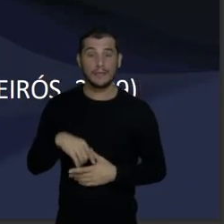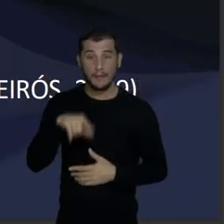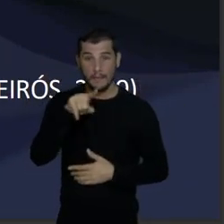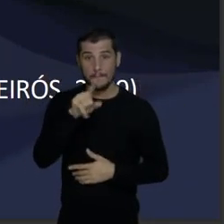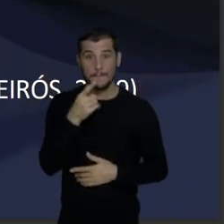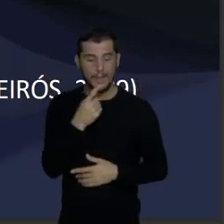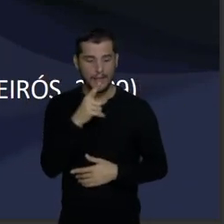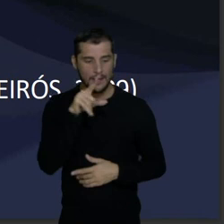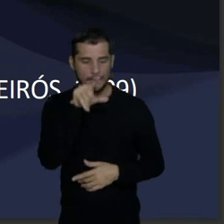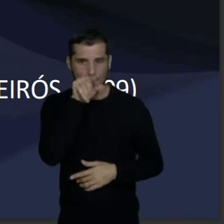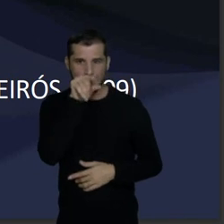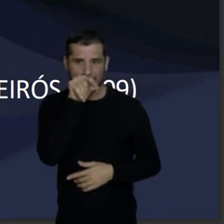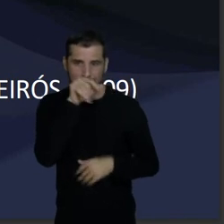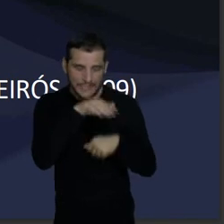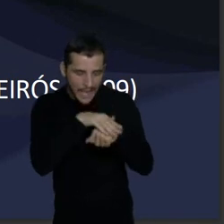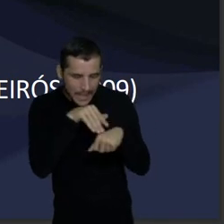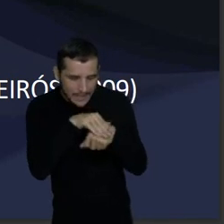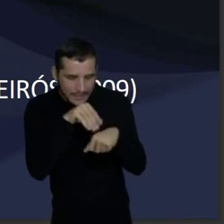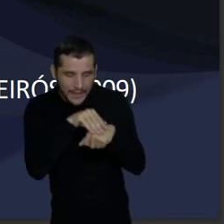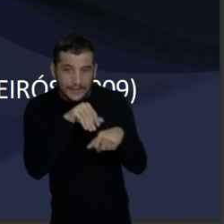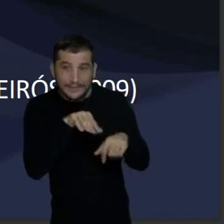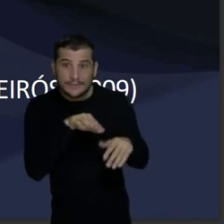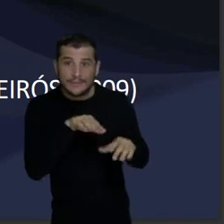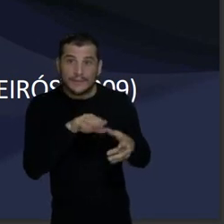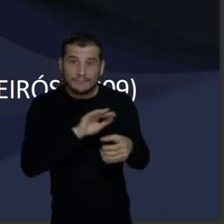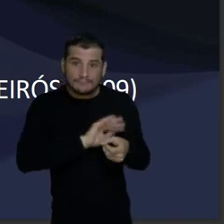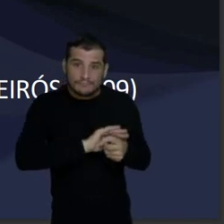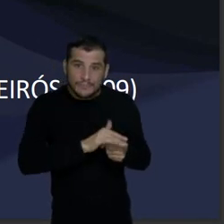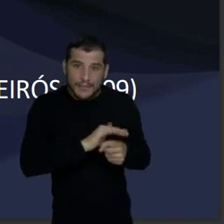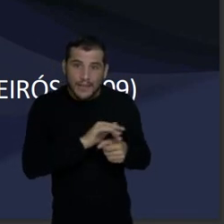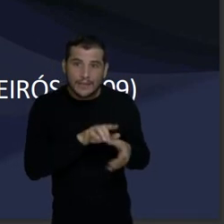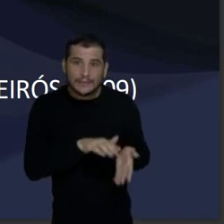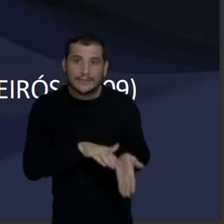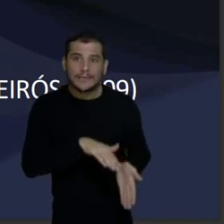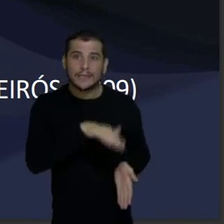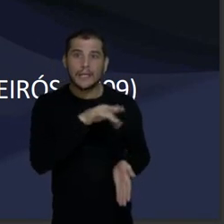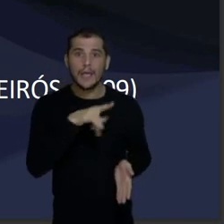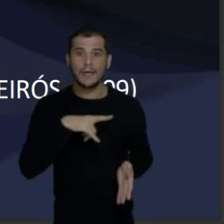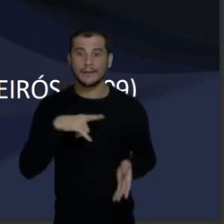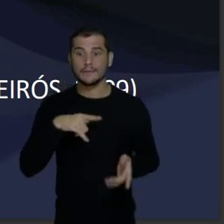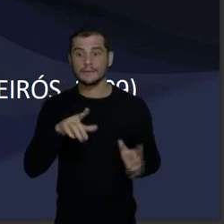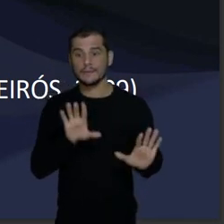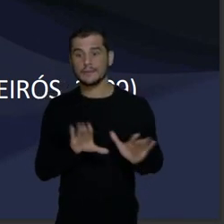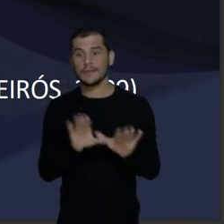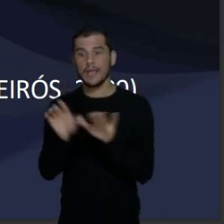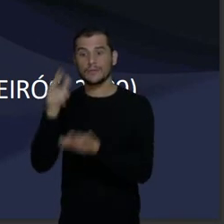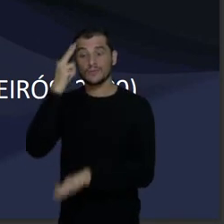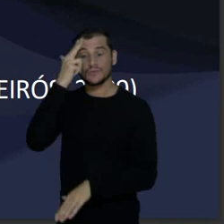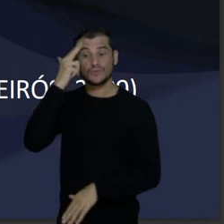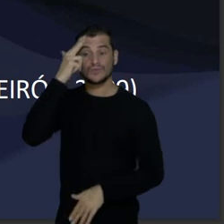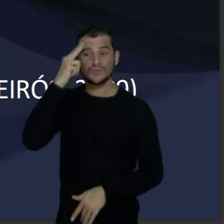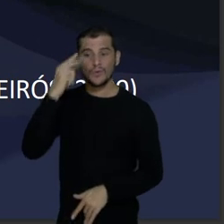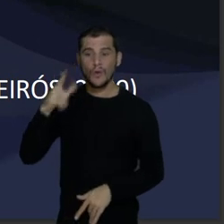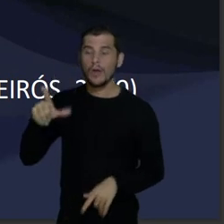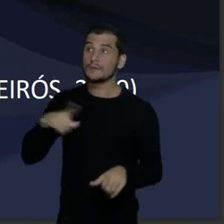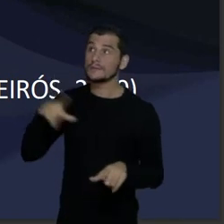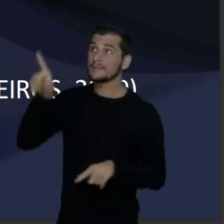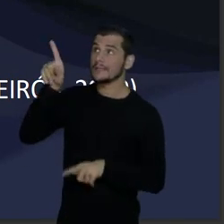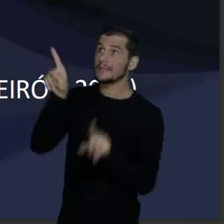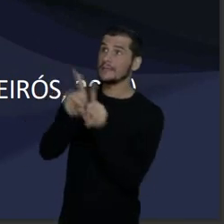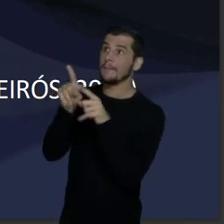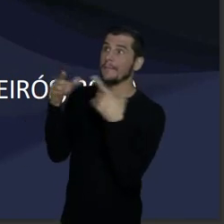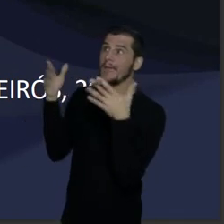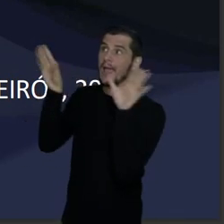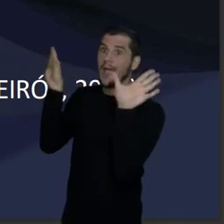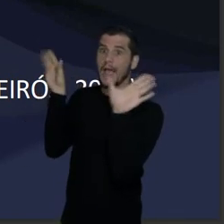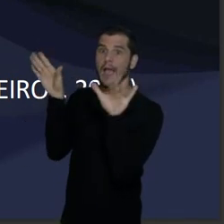borboleta anjo ou estrela cadente é importante ter a imensa intimidades com